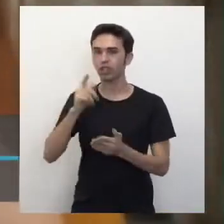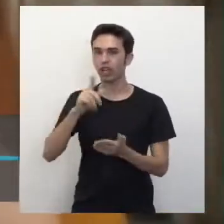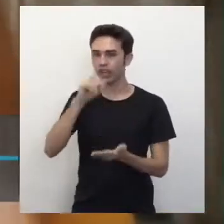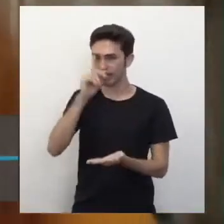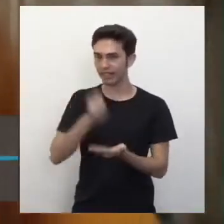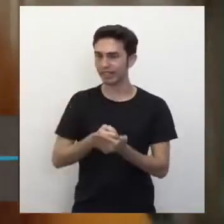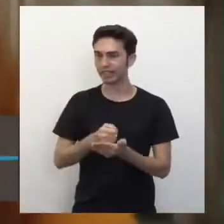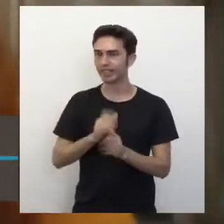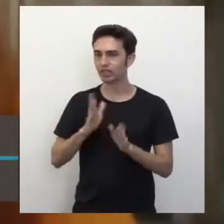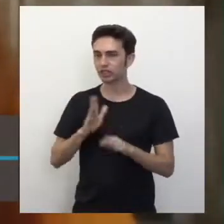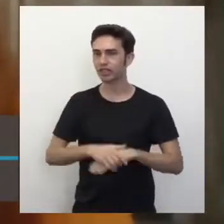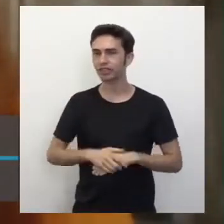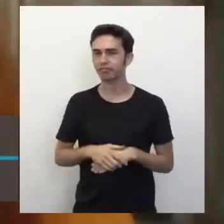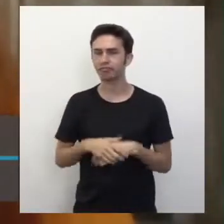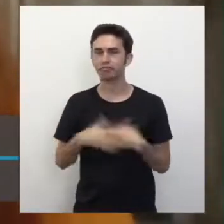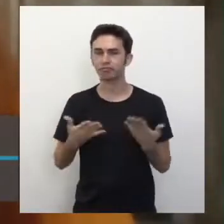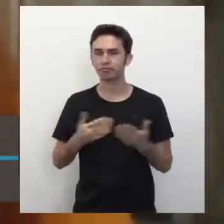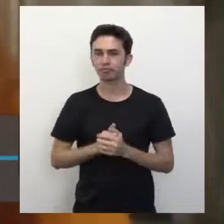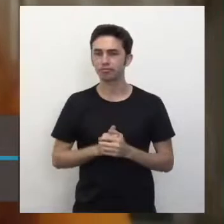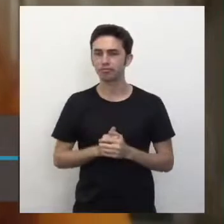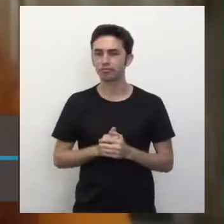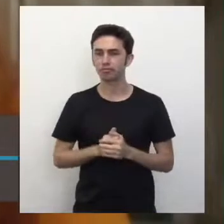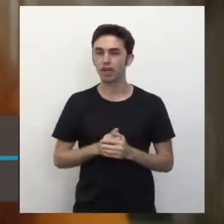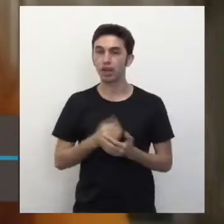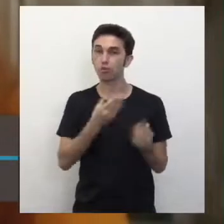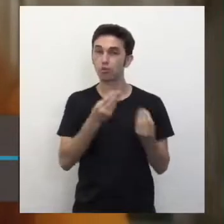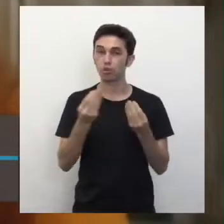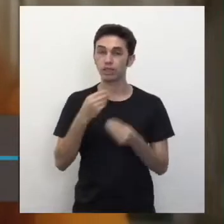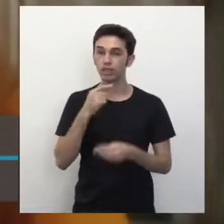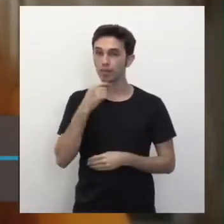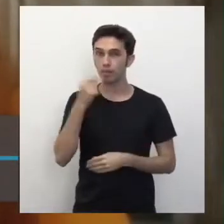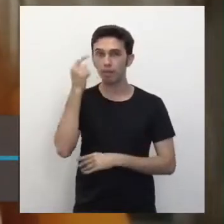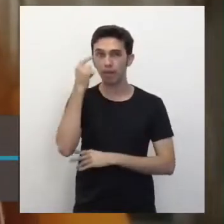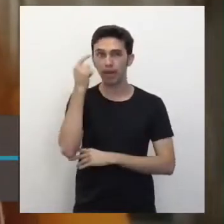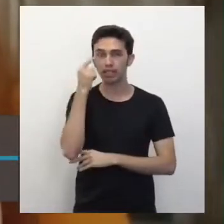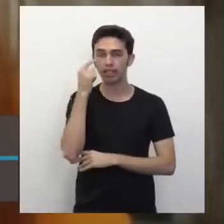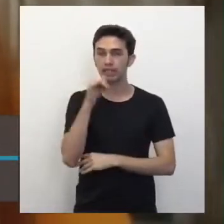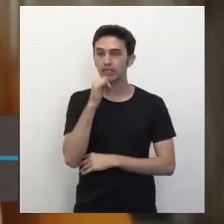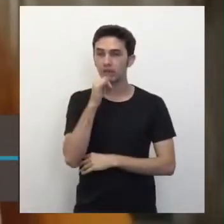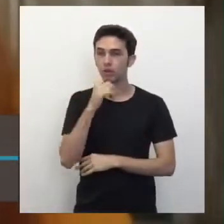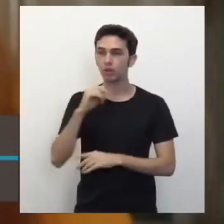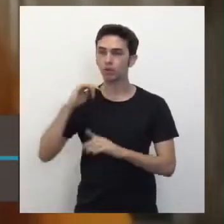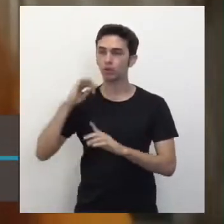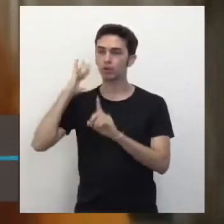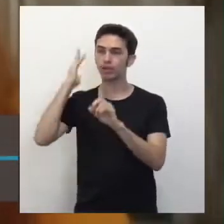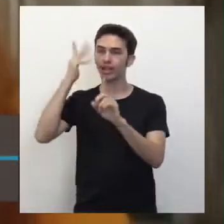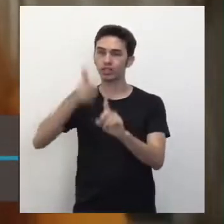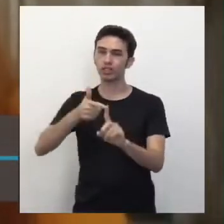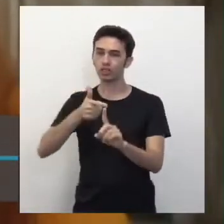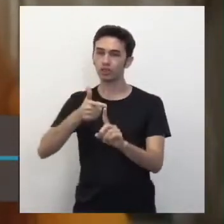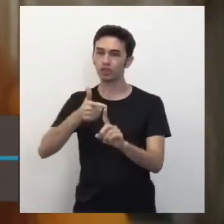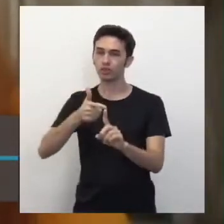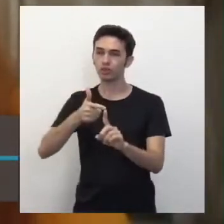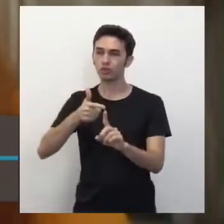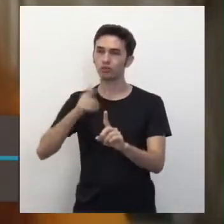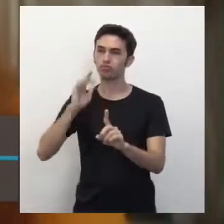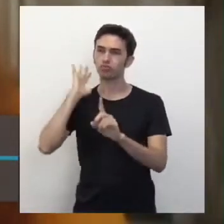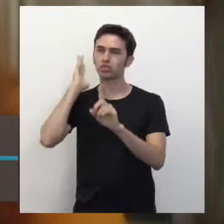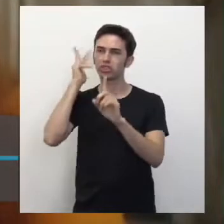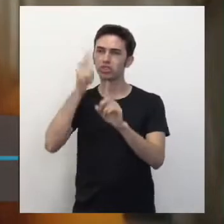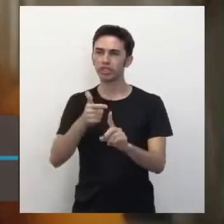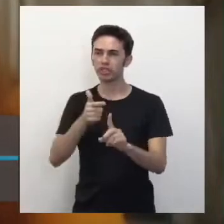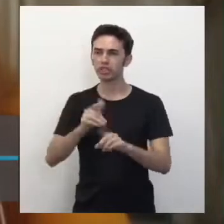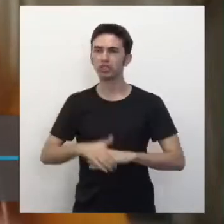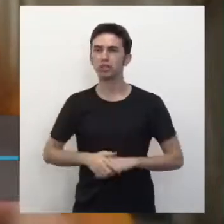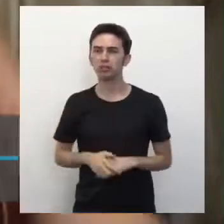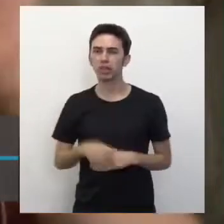anteriores. Muitas pessoas acreditam na ideia de destino, né? Na ideia